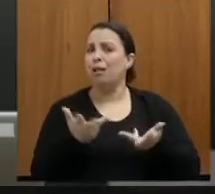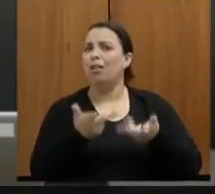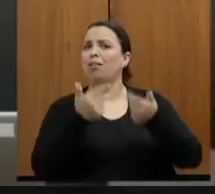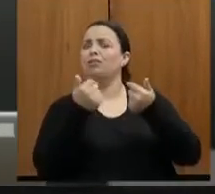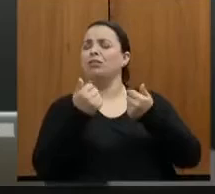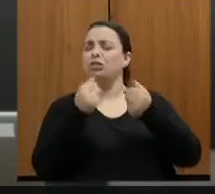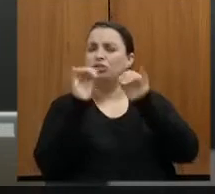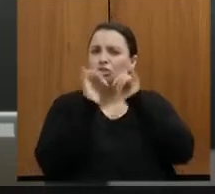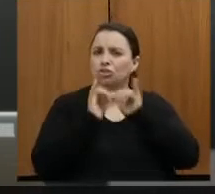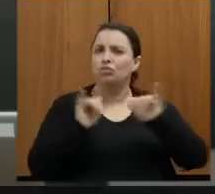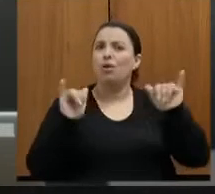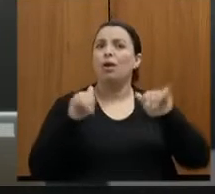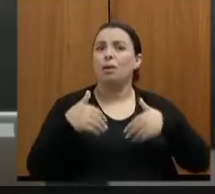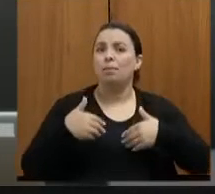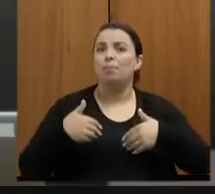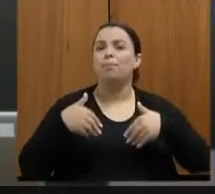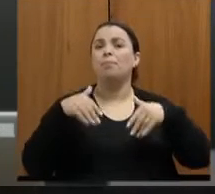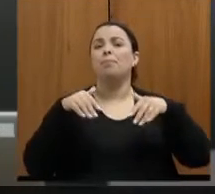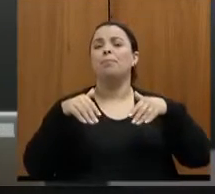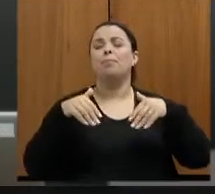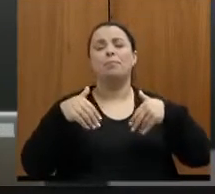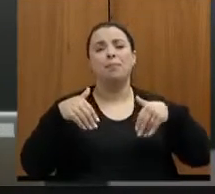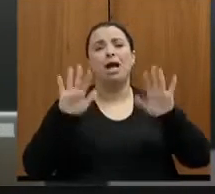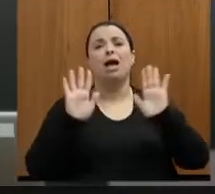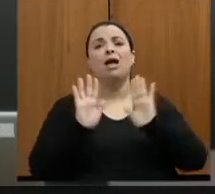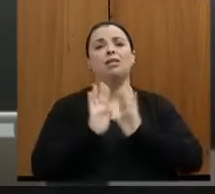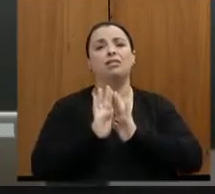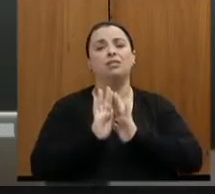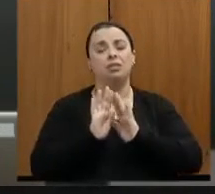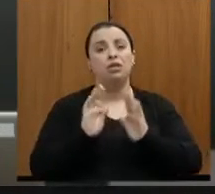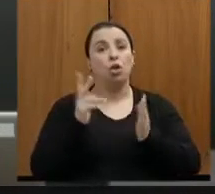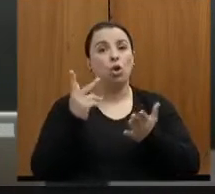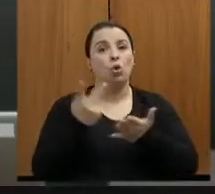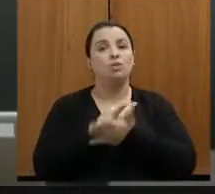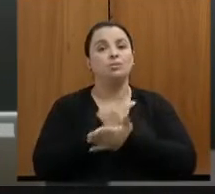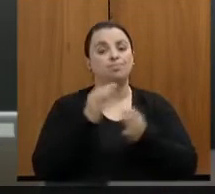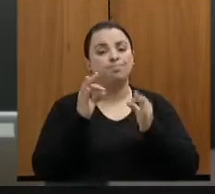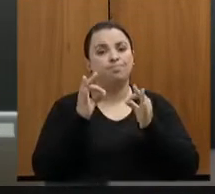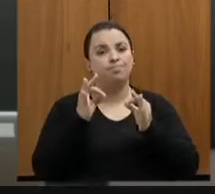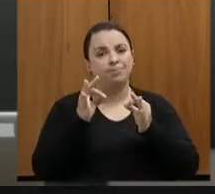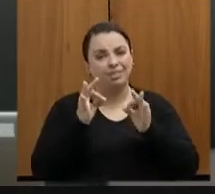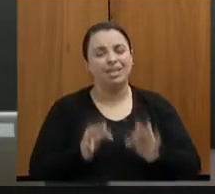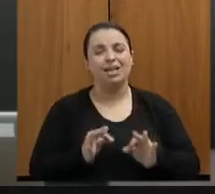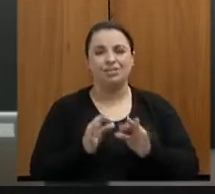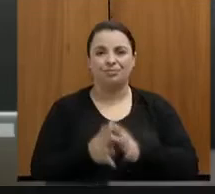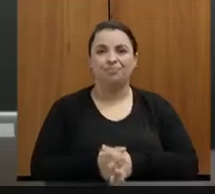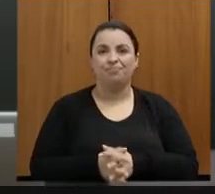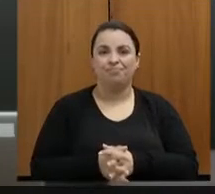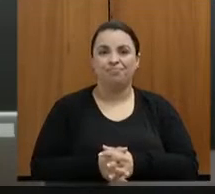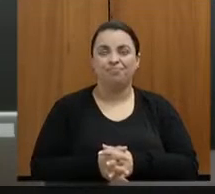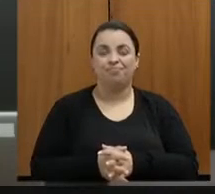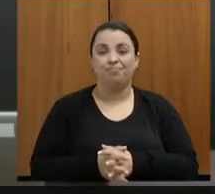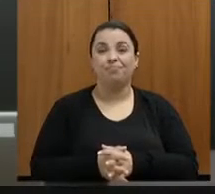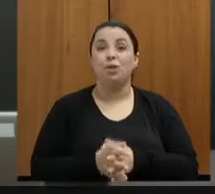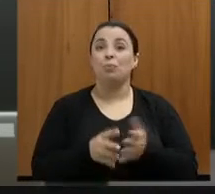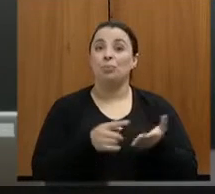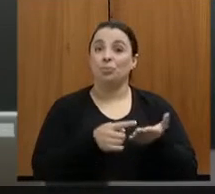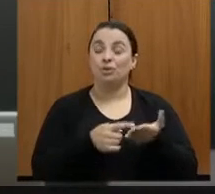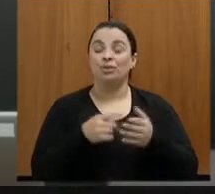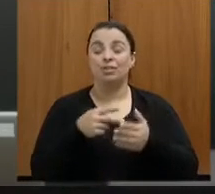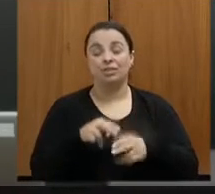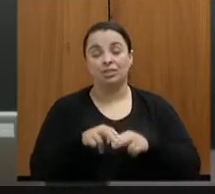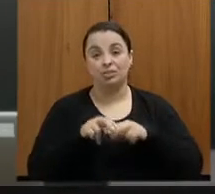formas que deem certo. Portanto, eu quero aqui dar as boas-vindas